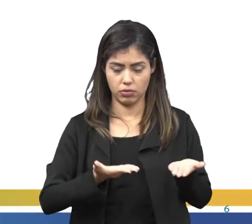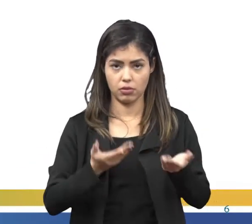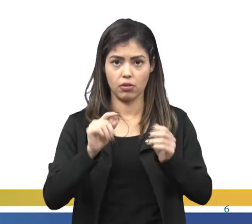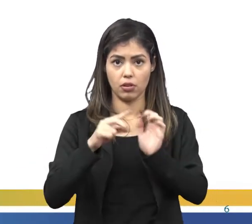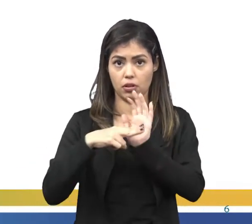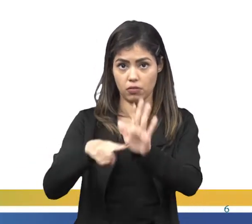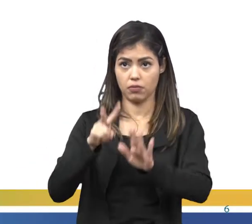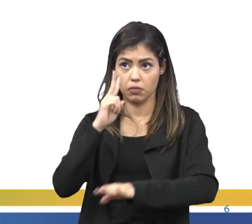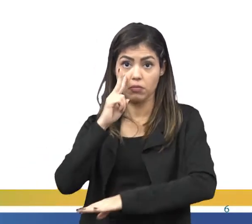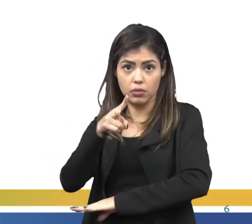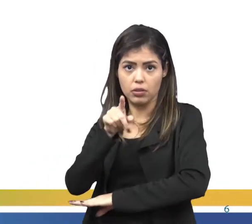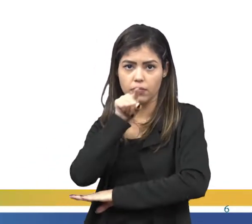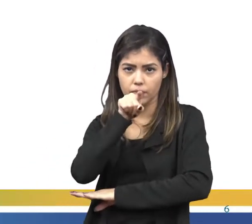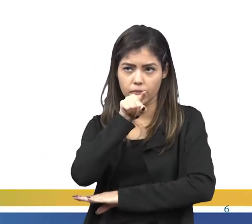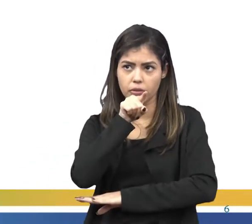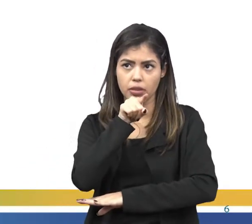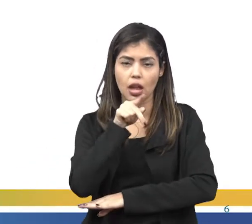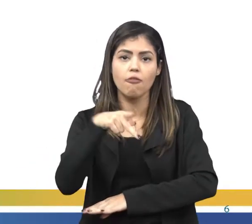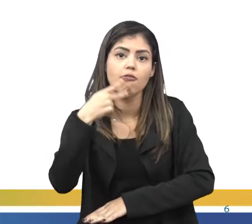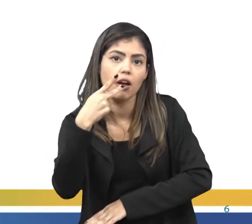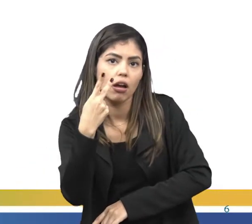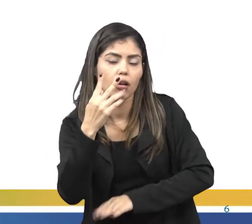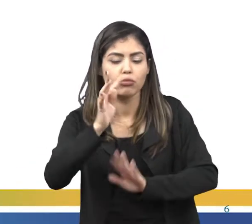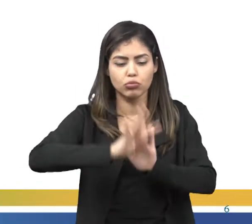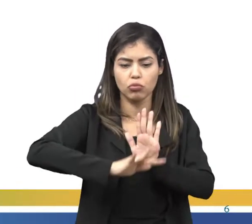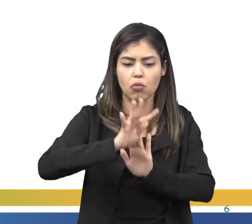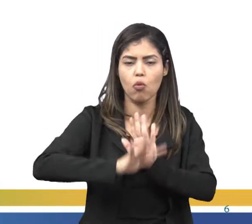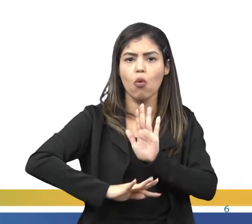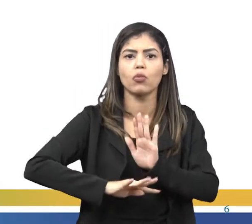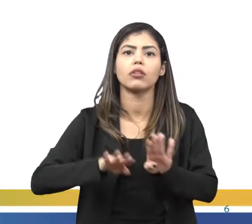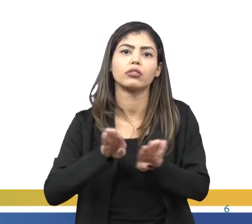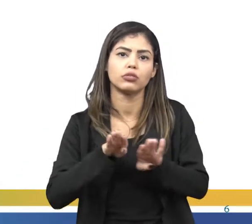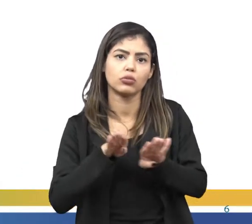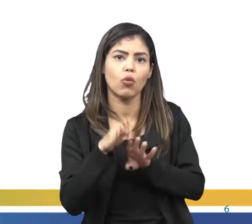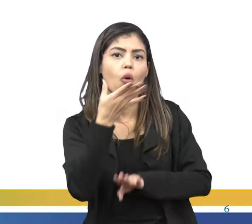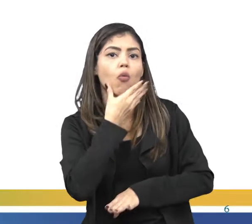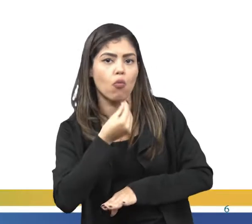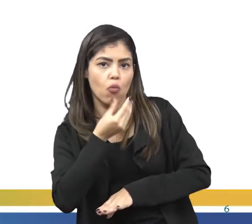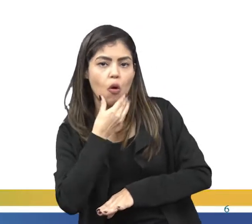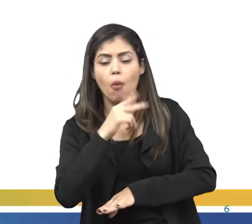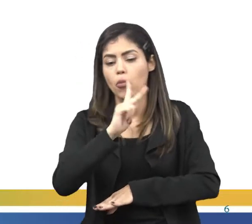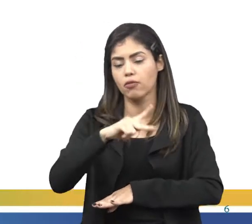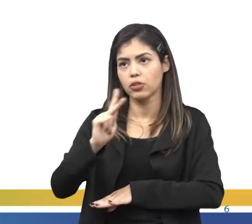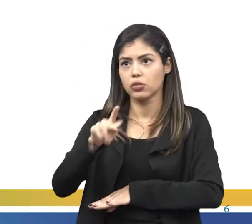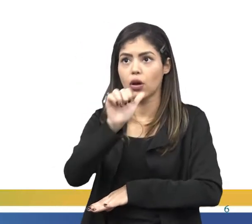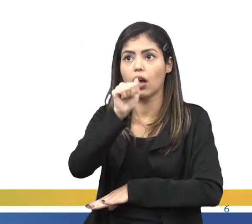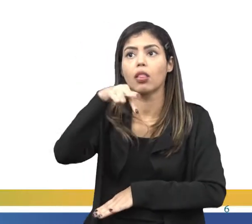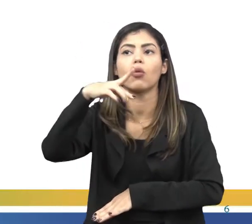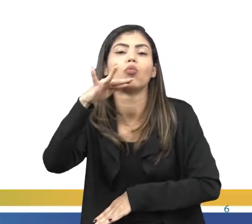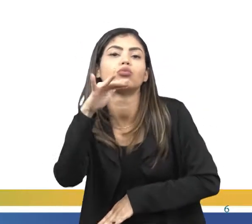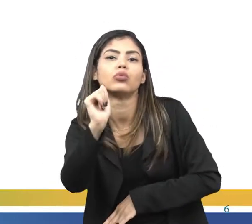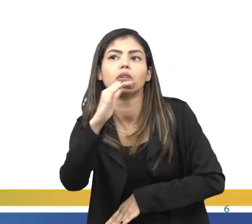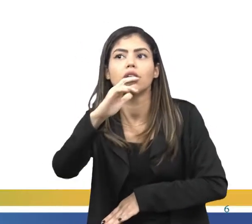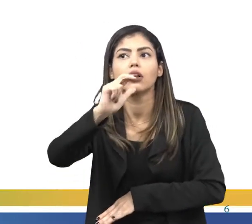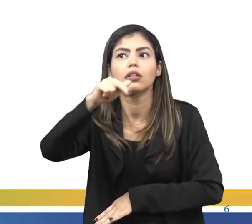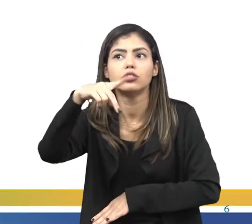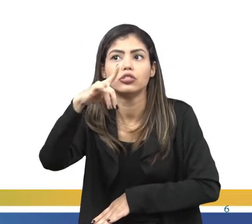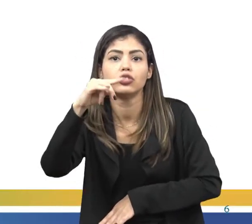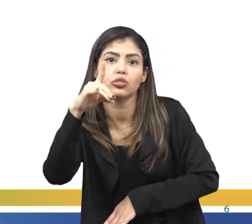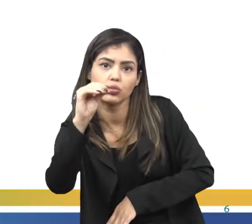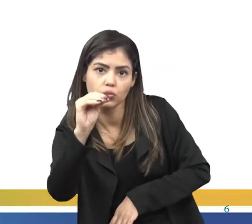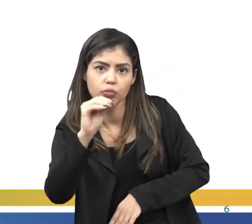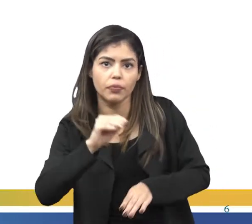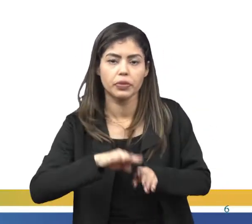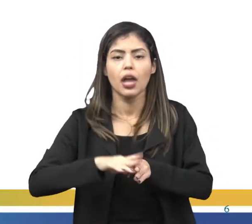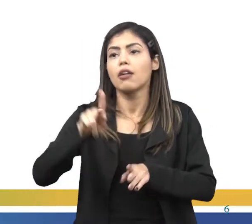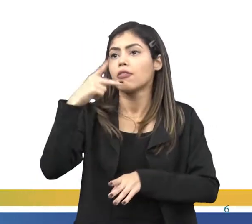acompanhe aí, a fala de um grande crítico literário, sociólogo e professor universitário, Antônio Cândido. Ele diz: